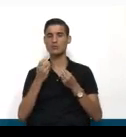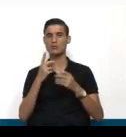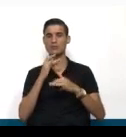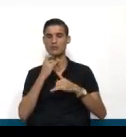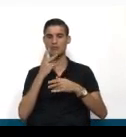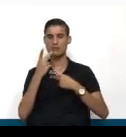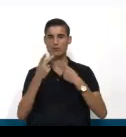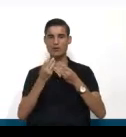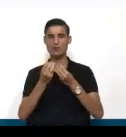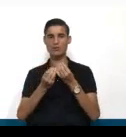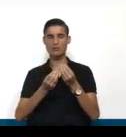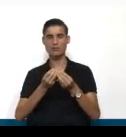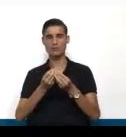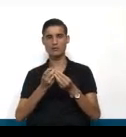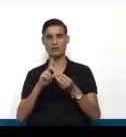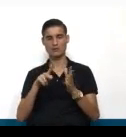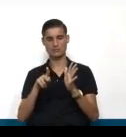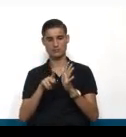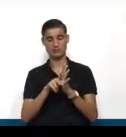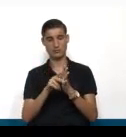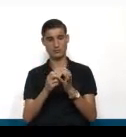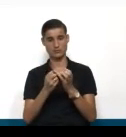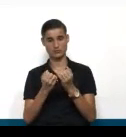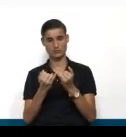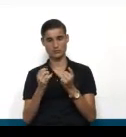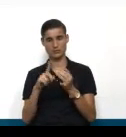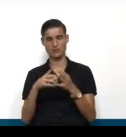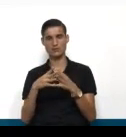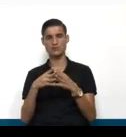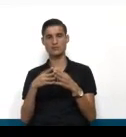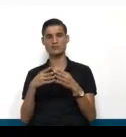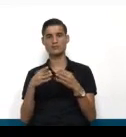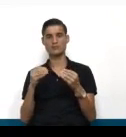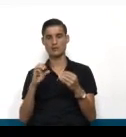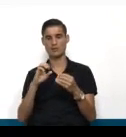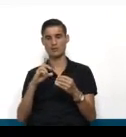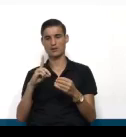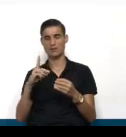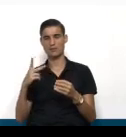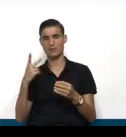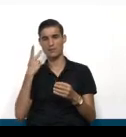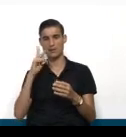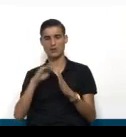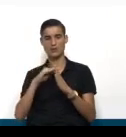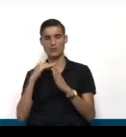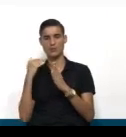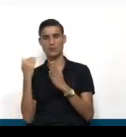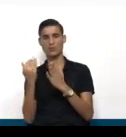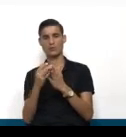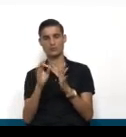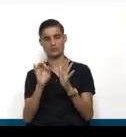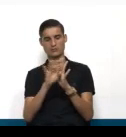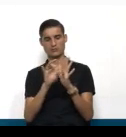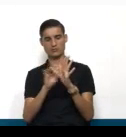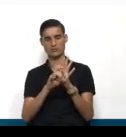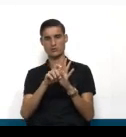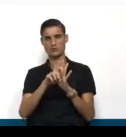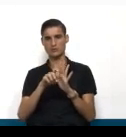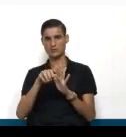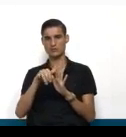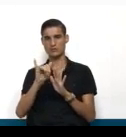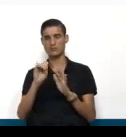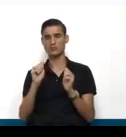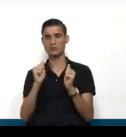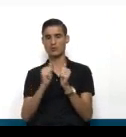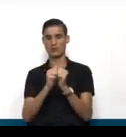dizer aqui? Que essa aqui é a solução da EDP para todos os pontos x, y